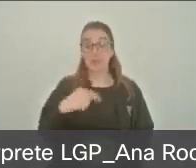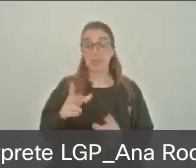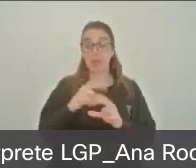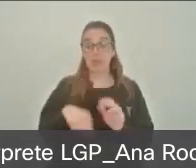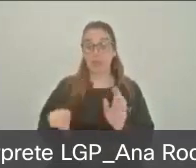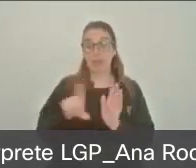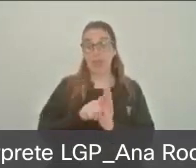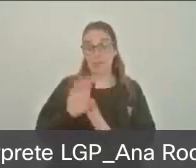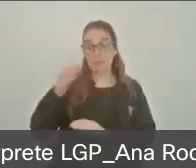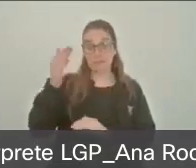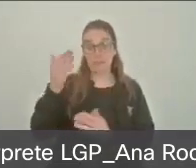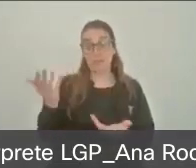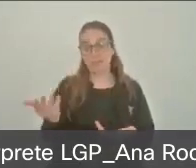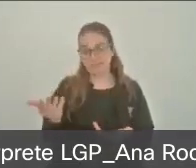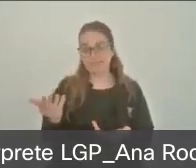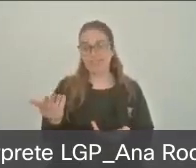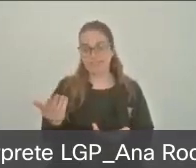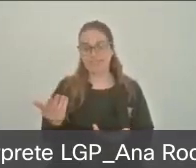Bases